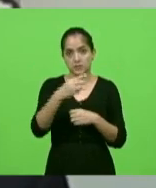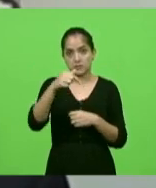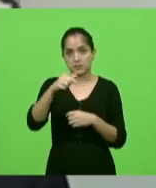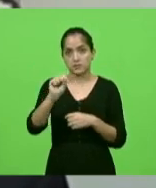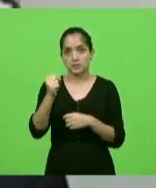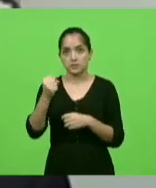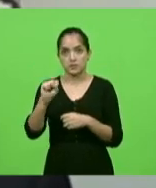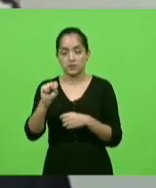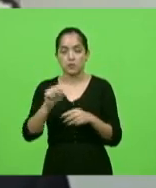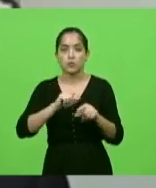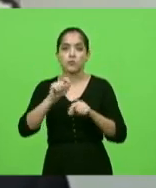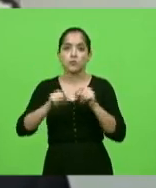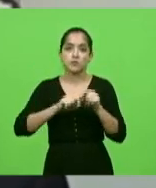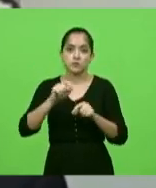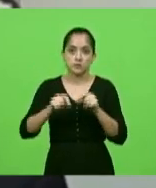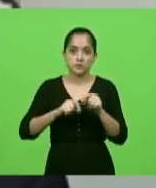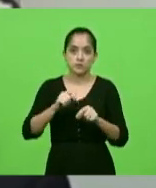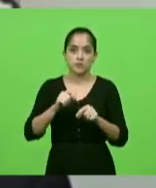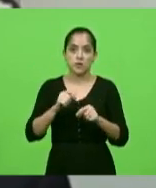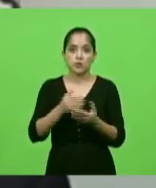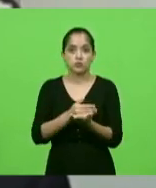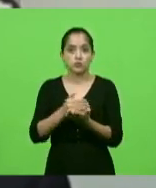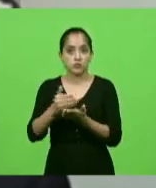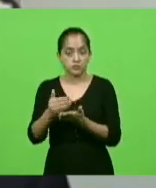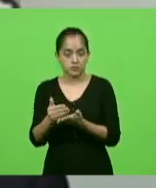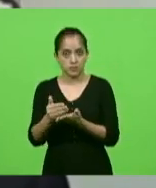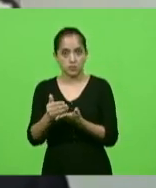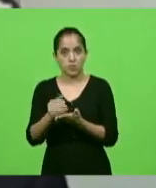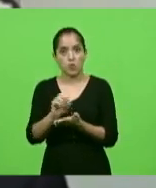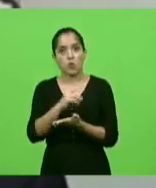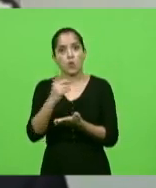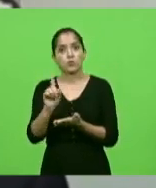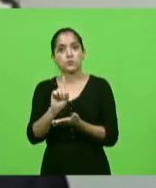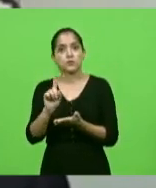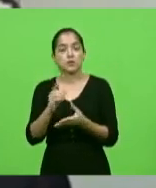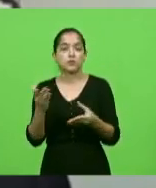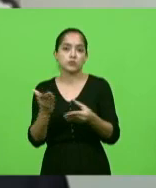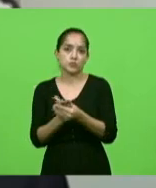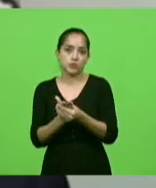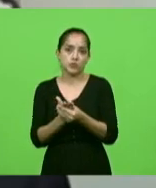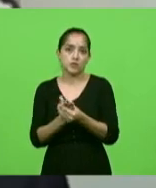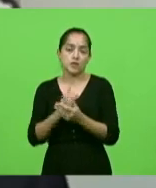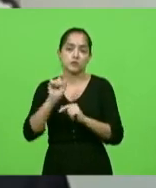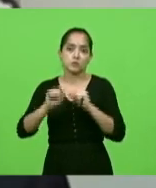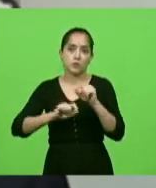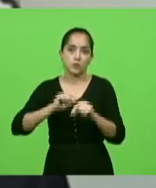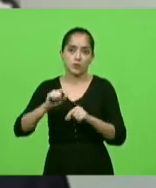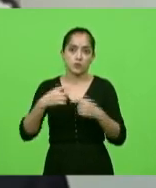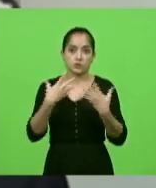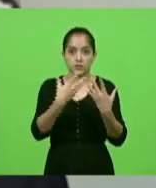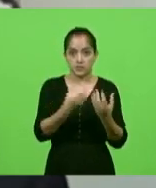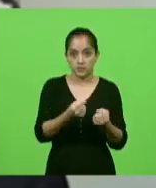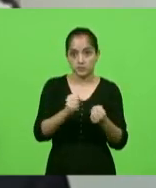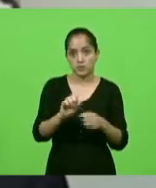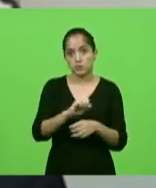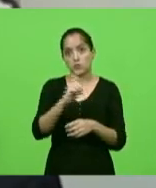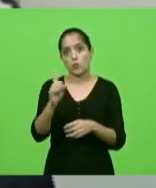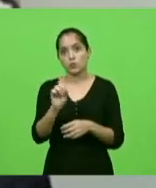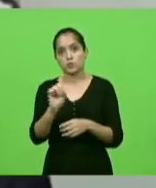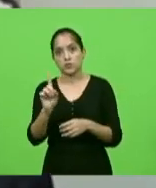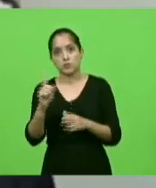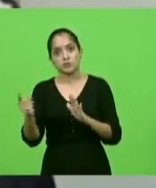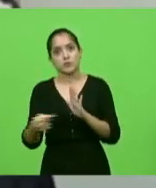378 realizar juízo inicial de instalação ou não de processo Este é de recebimento ou não